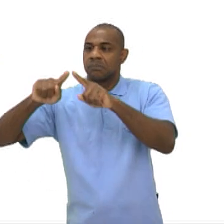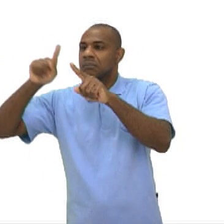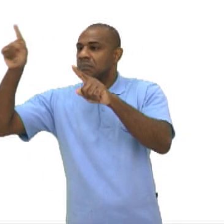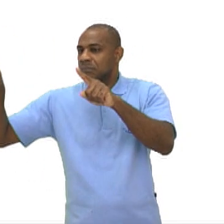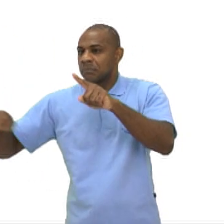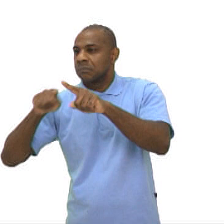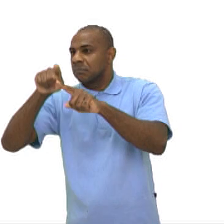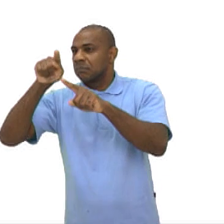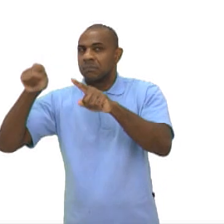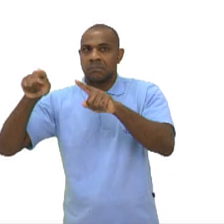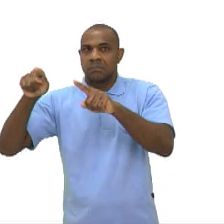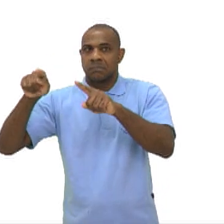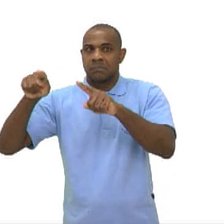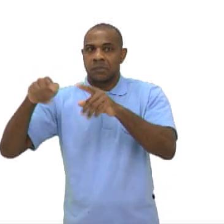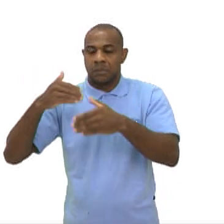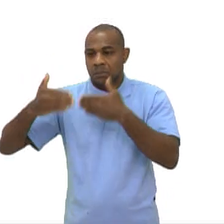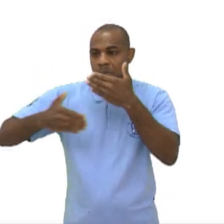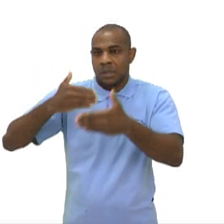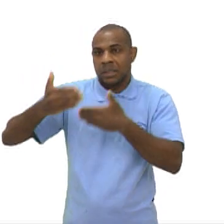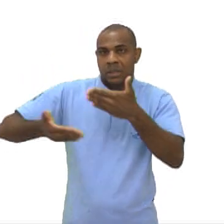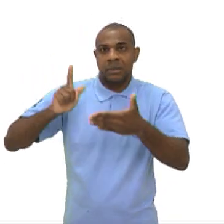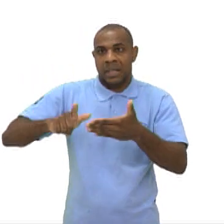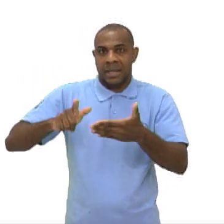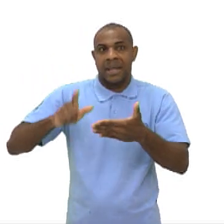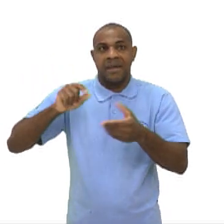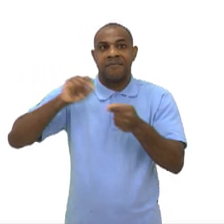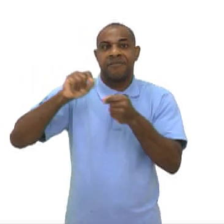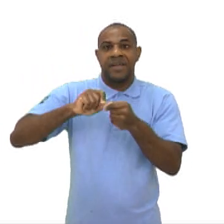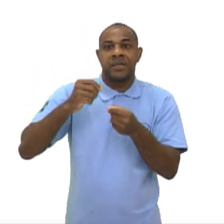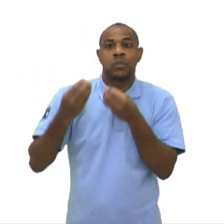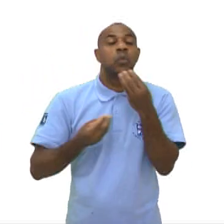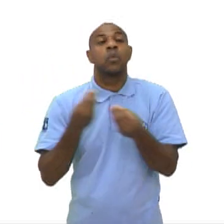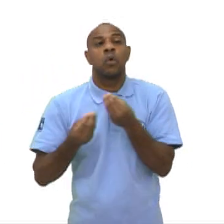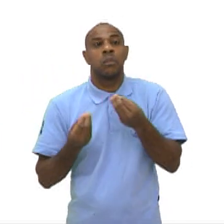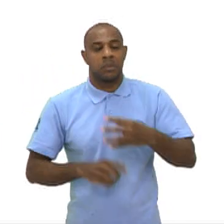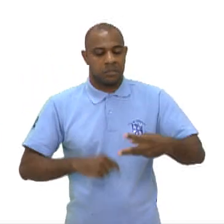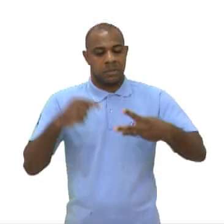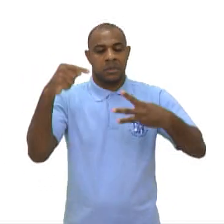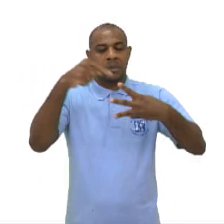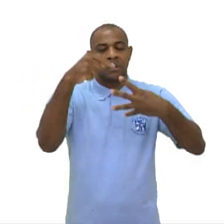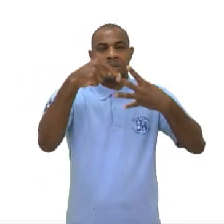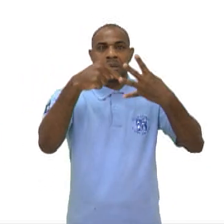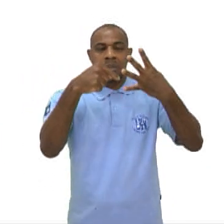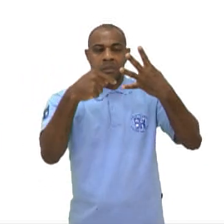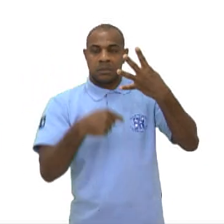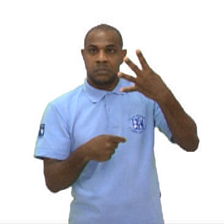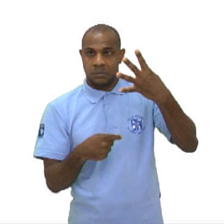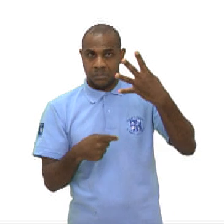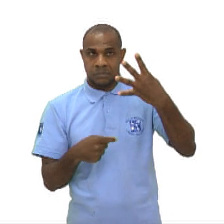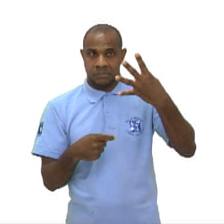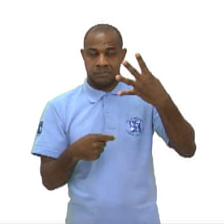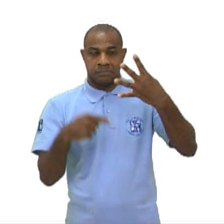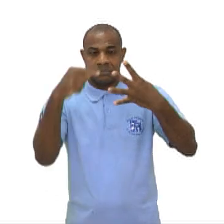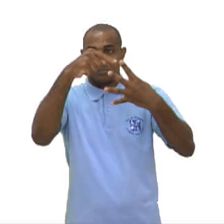é realizado por, letra A, seres herbívoros, letra B, fungos fermentadores, letra C,